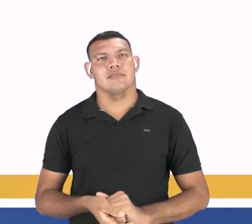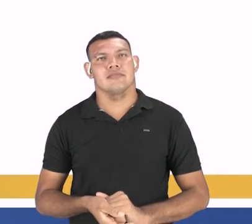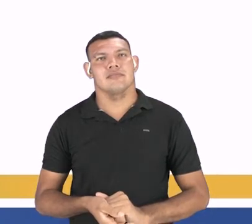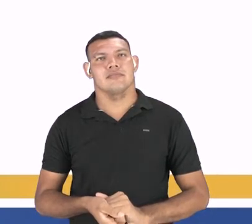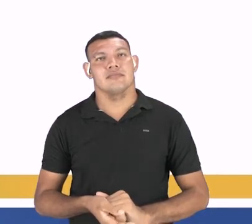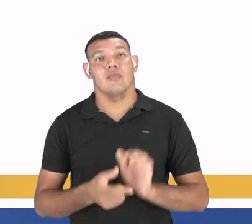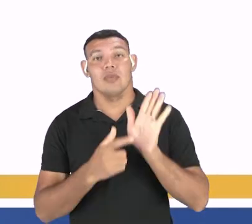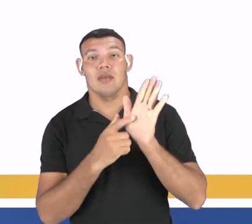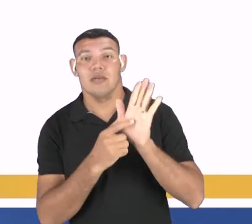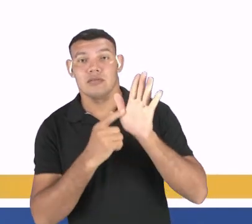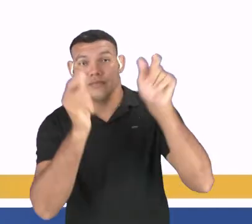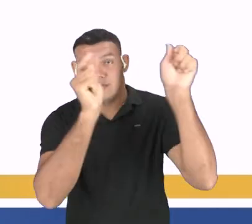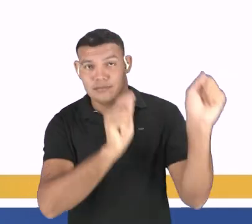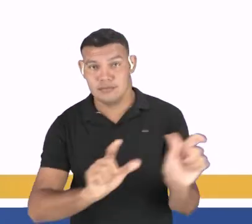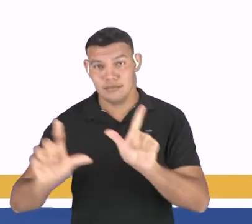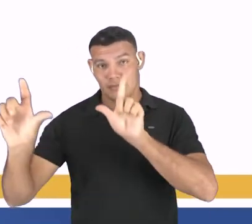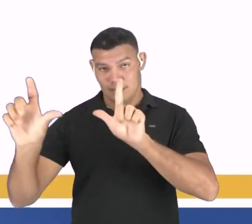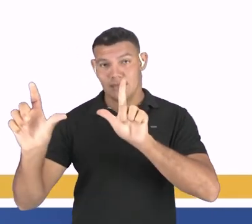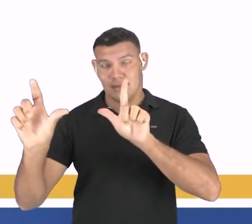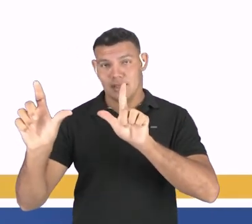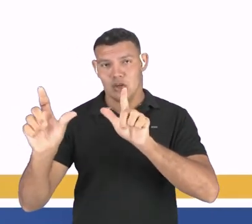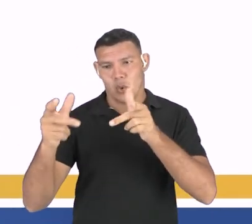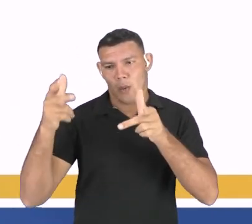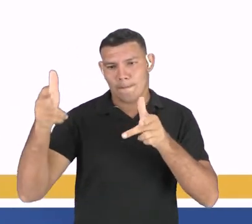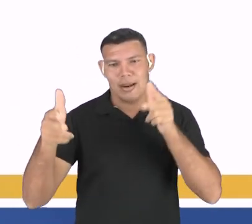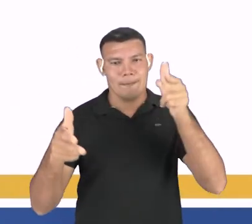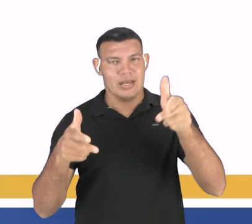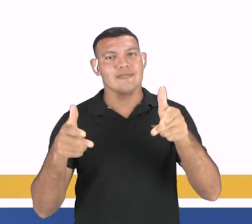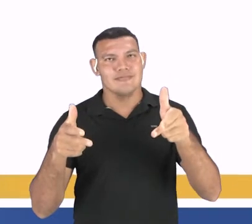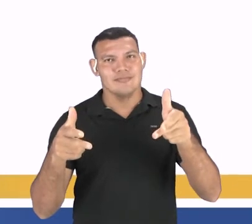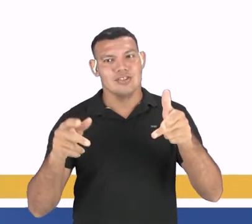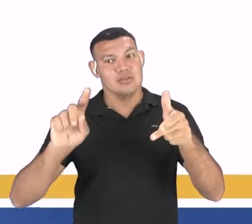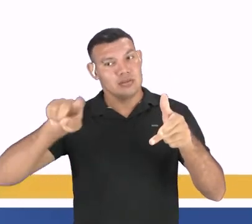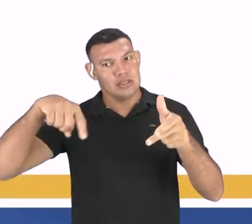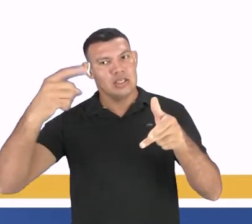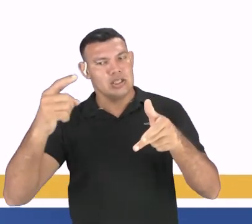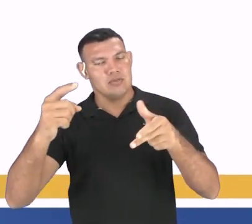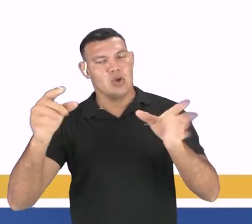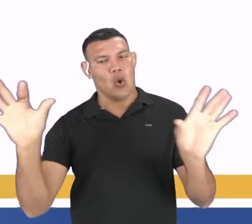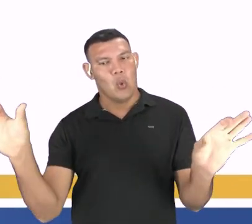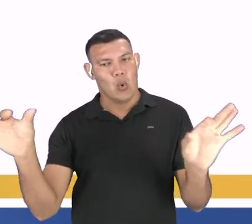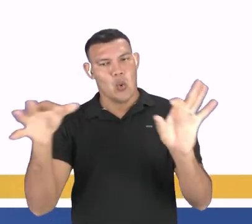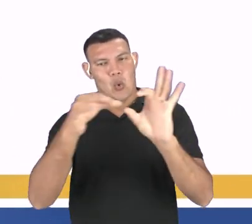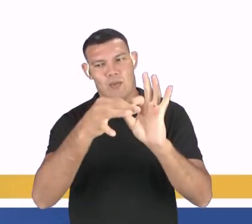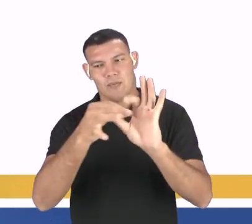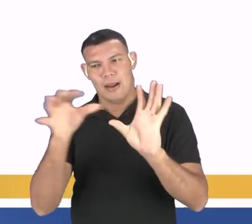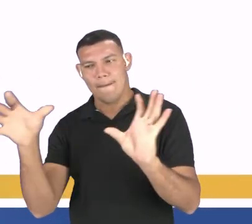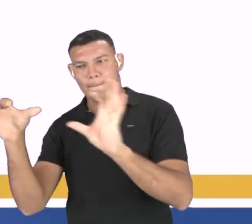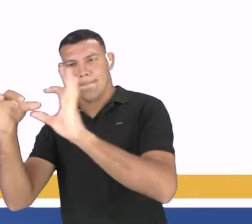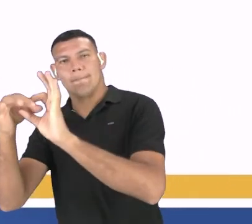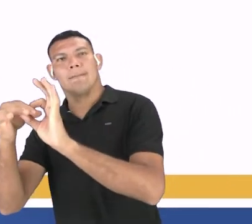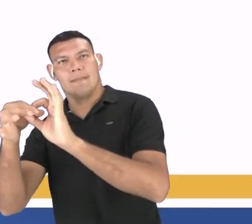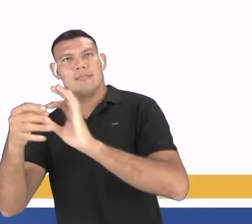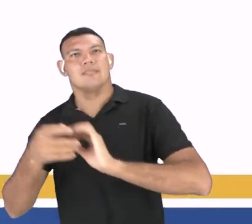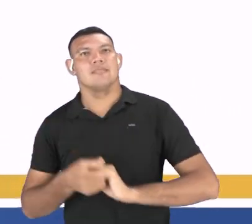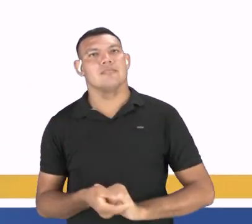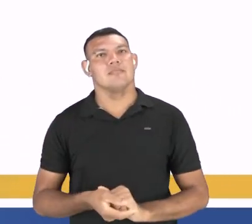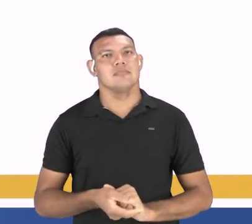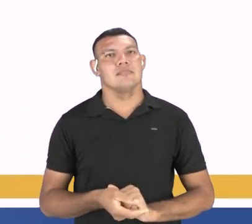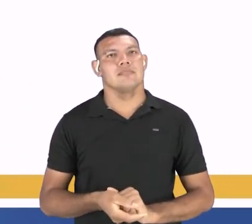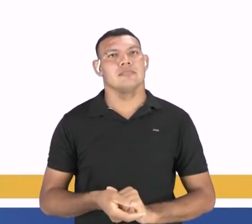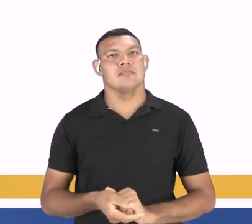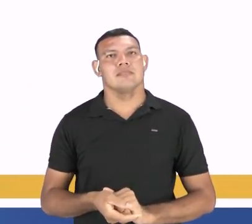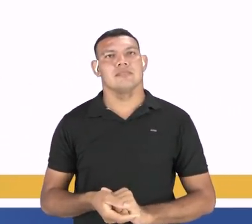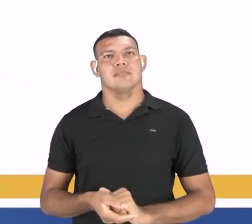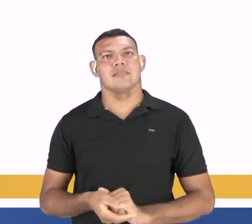mostrando aí justamente como é que é feita esse corte e depois conselho mente a gente vai unir esse pequeno